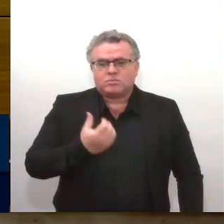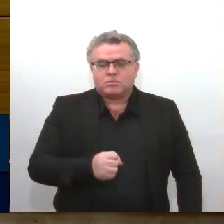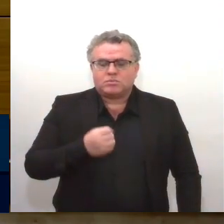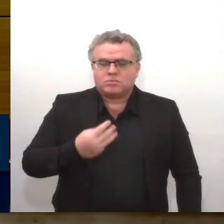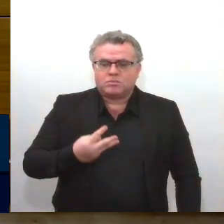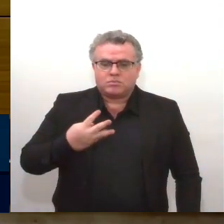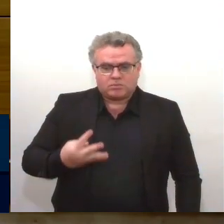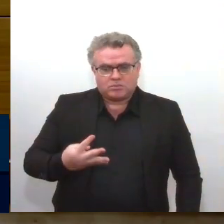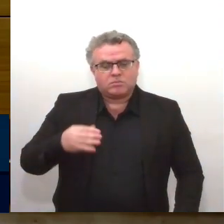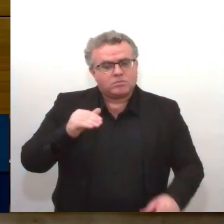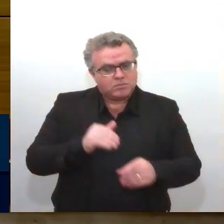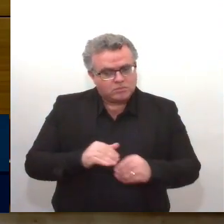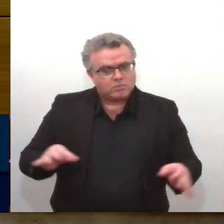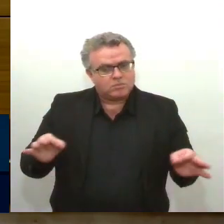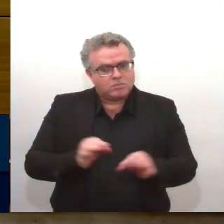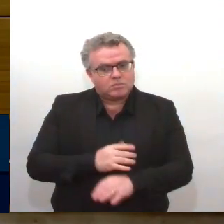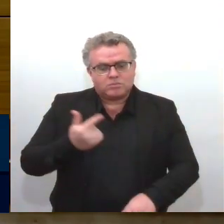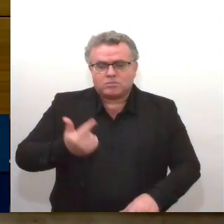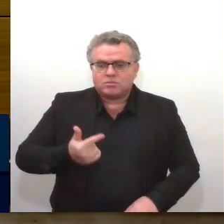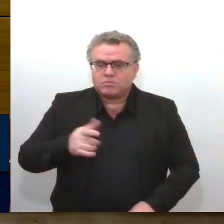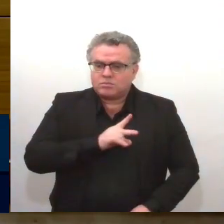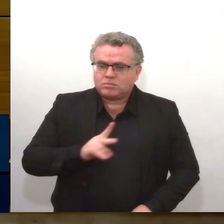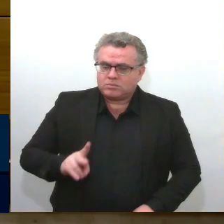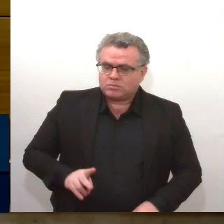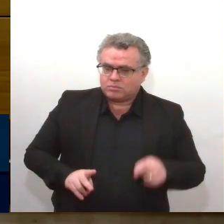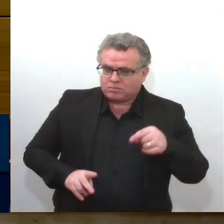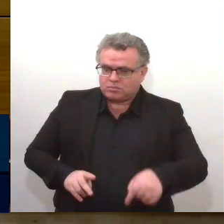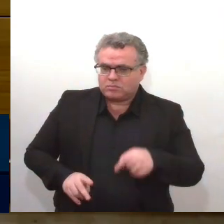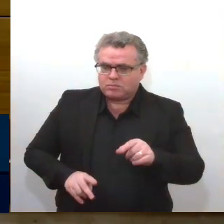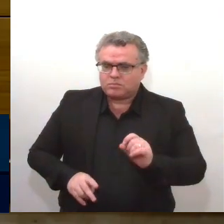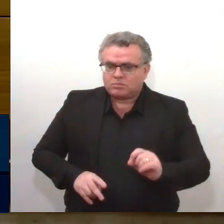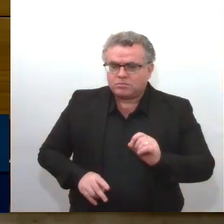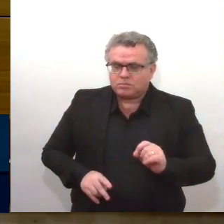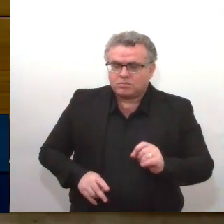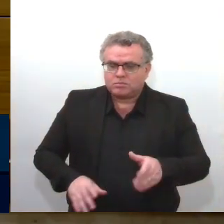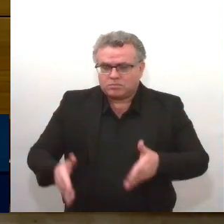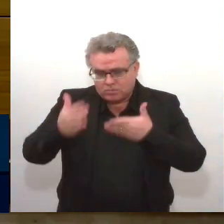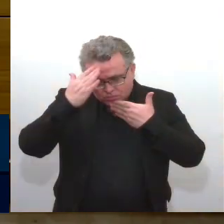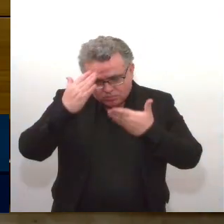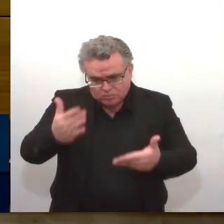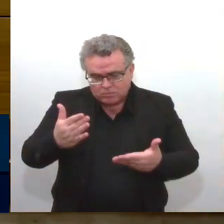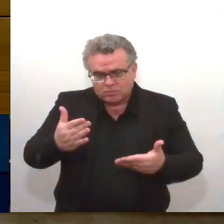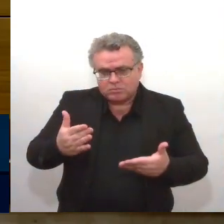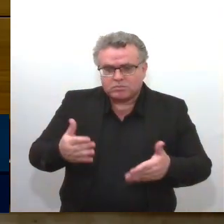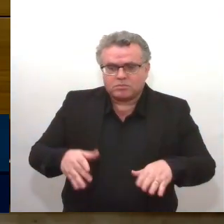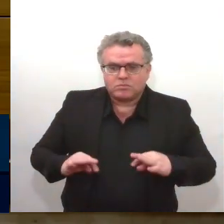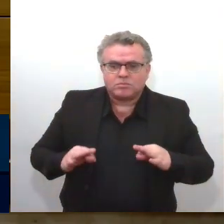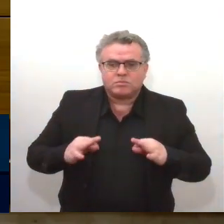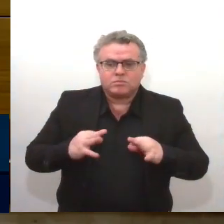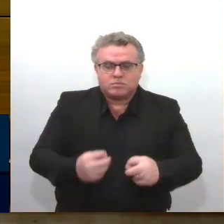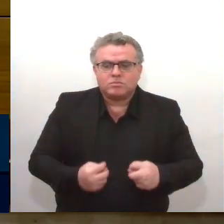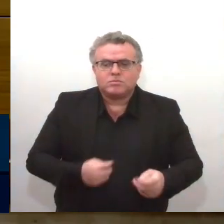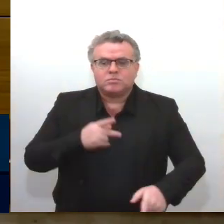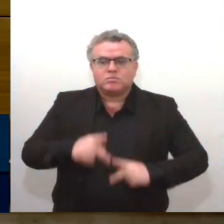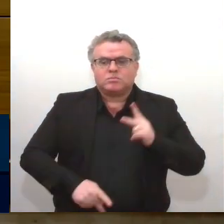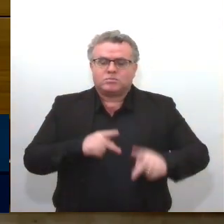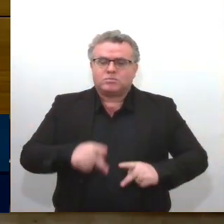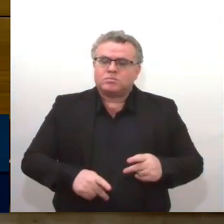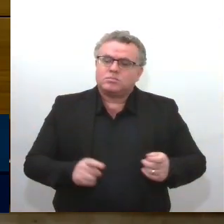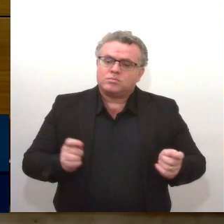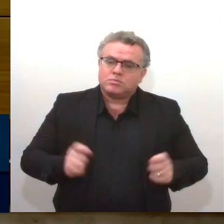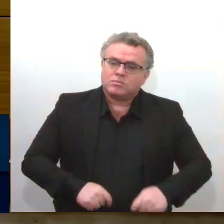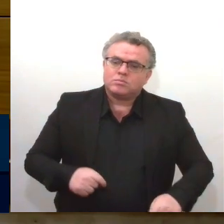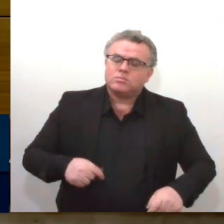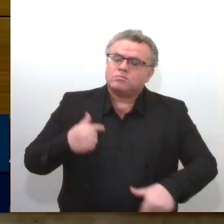mais votado aqui de Aracaju então a gente só tem que agradecer agradecer a todo esse povo o trabalho que ele foi foi um trabalho muito bonito um trabalho